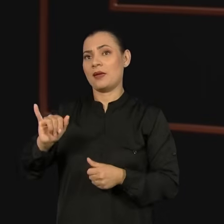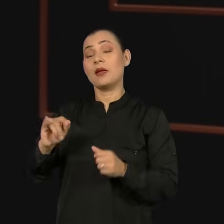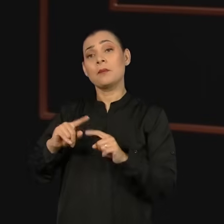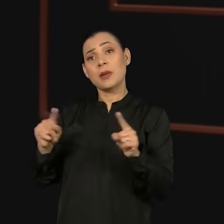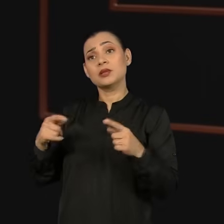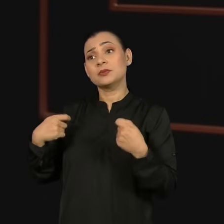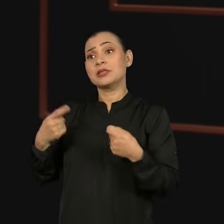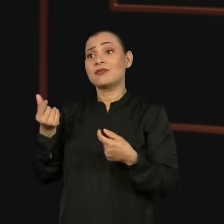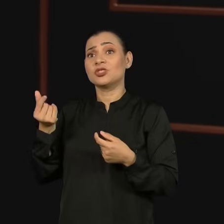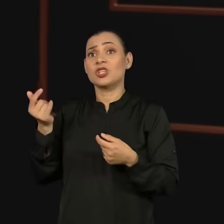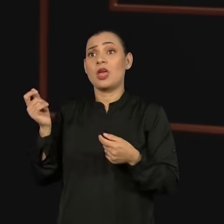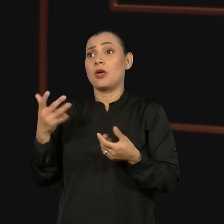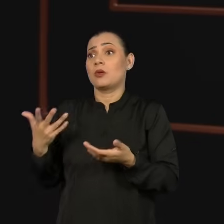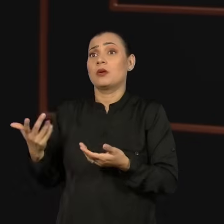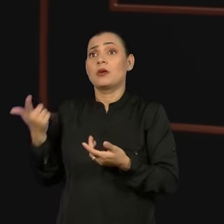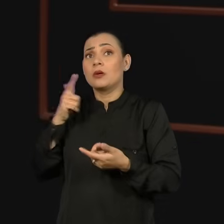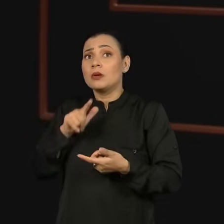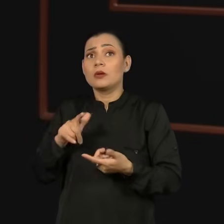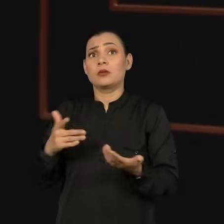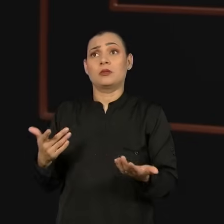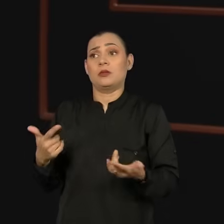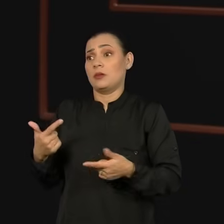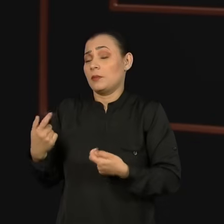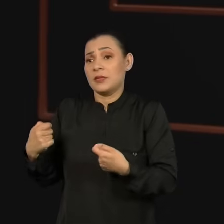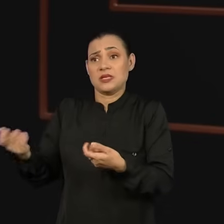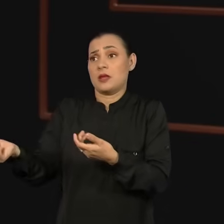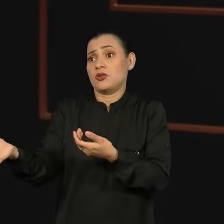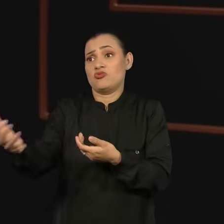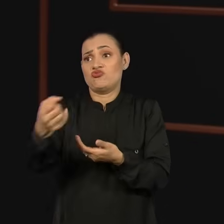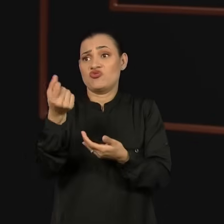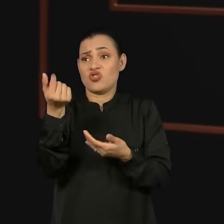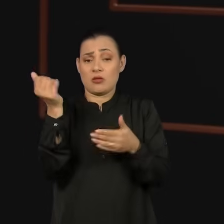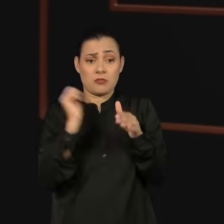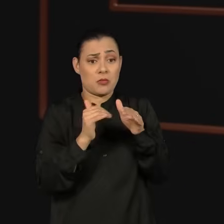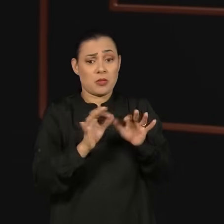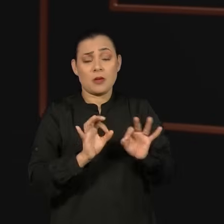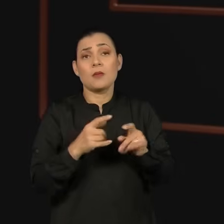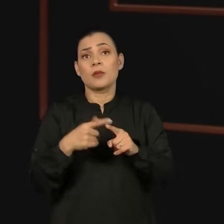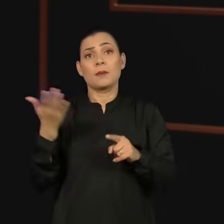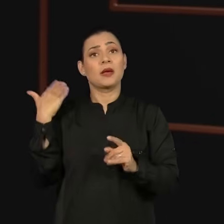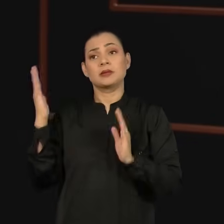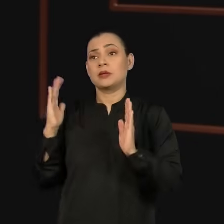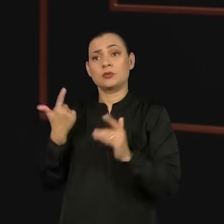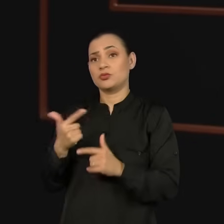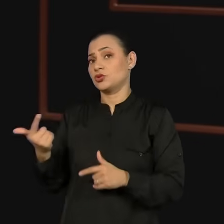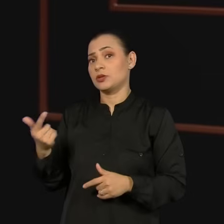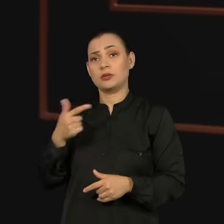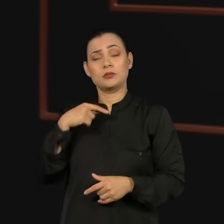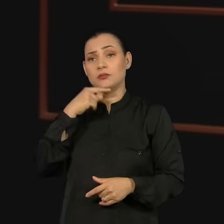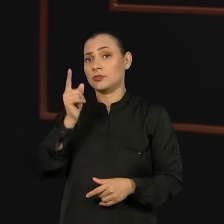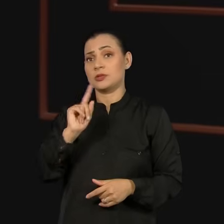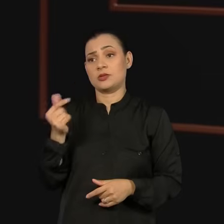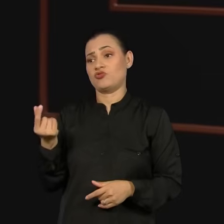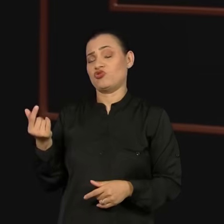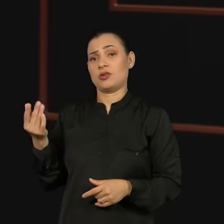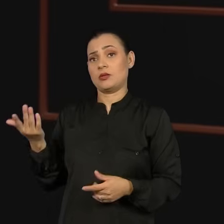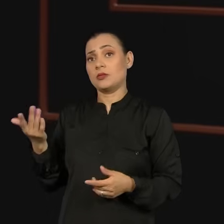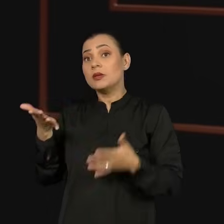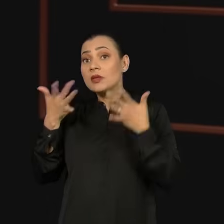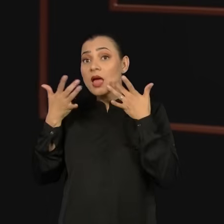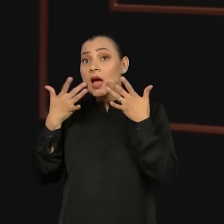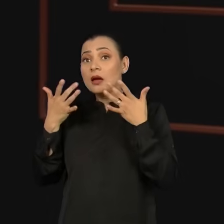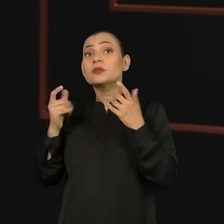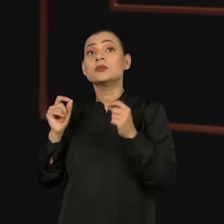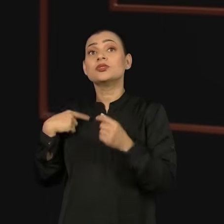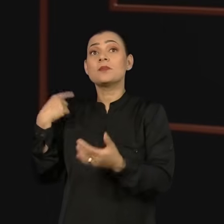mais dinheiro. Não, porque ator, naquela época, a gente não ganhava dinheiro, entendeu? Por exemplo, as peças que a gente fazia, a gente pagava